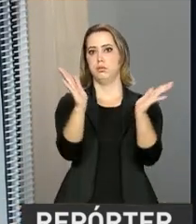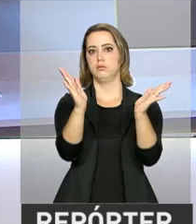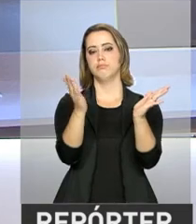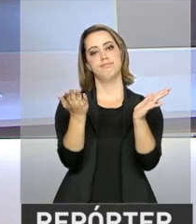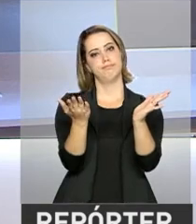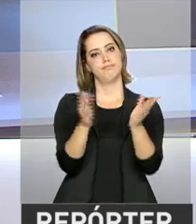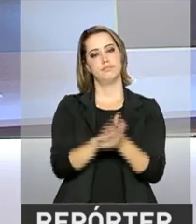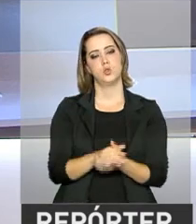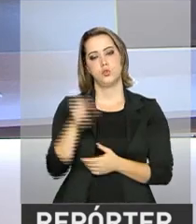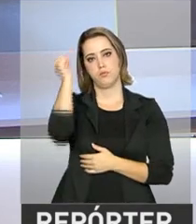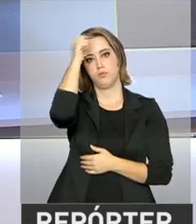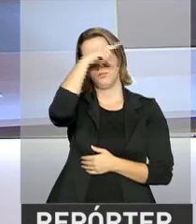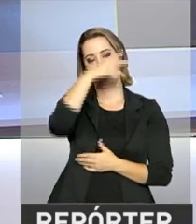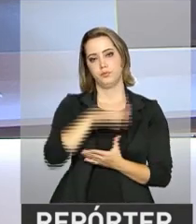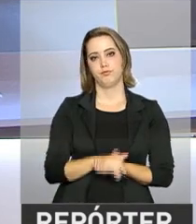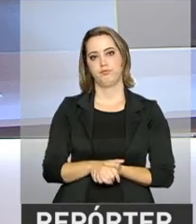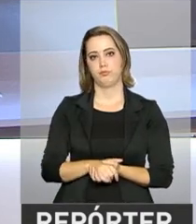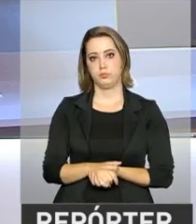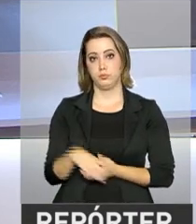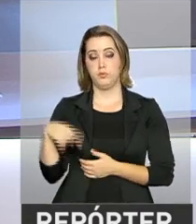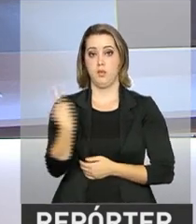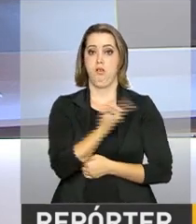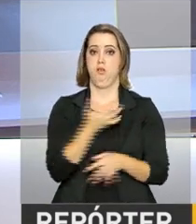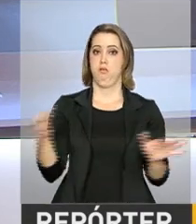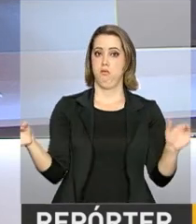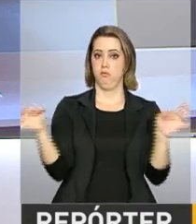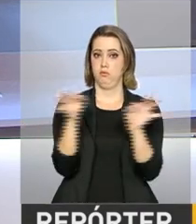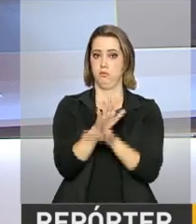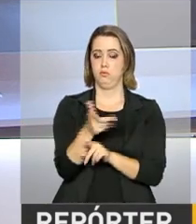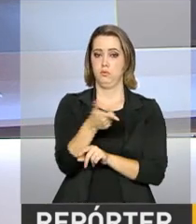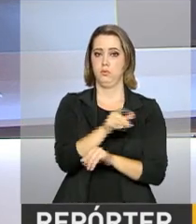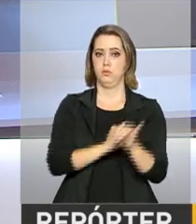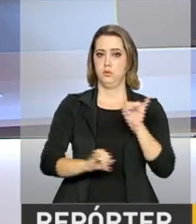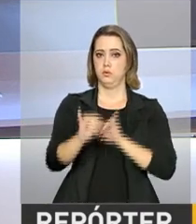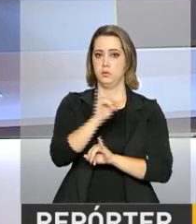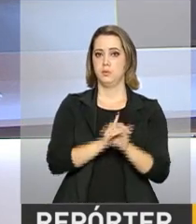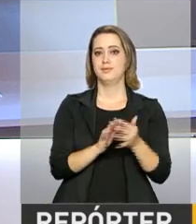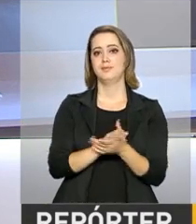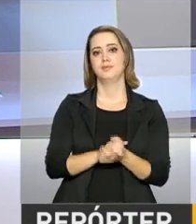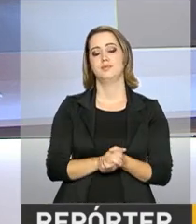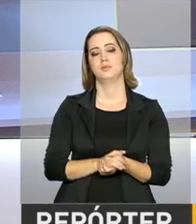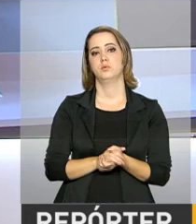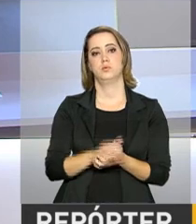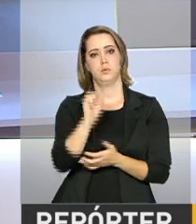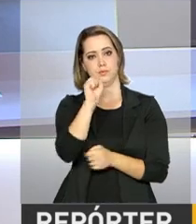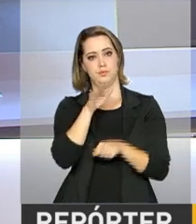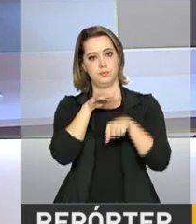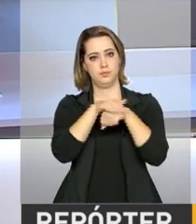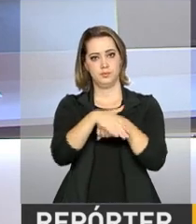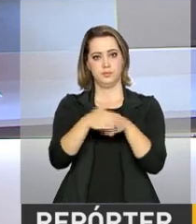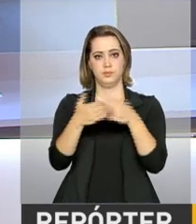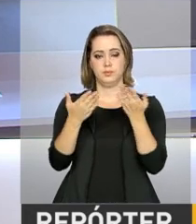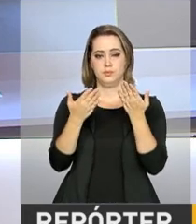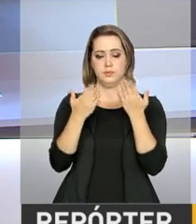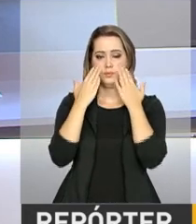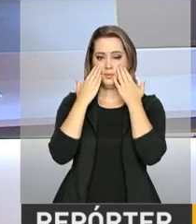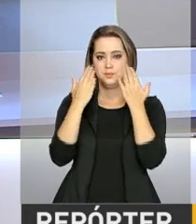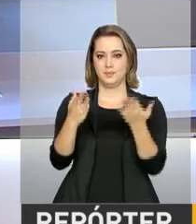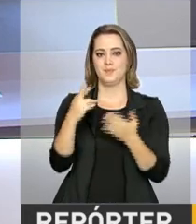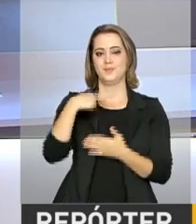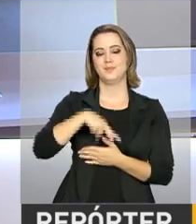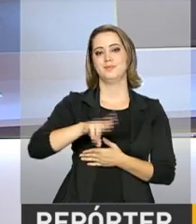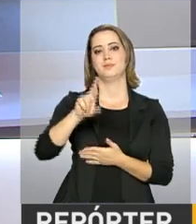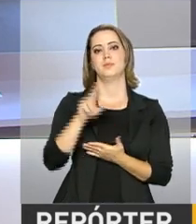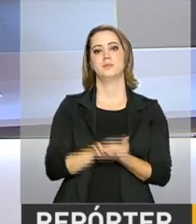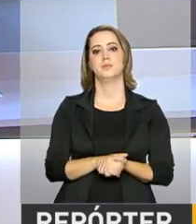segurar. Nós ficamos por aqui, podemos voltar a qualquer momento com mais informações, ou às 8 da noite, na próxima edição do